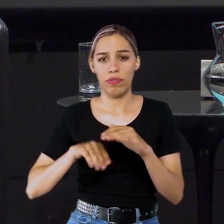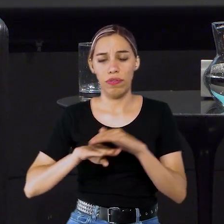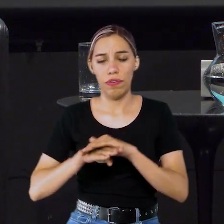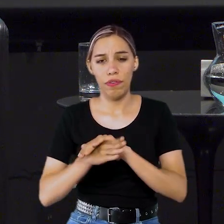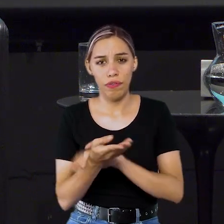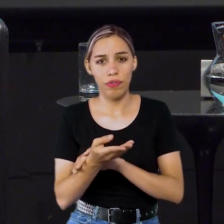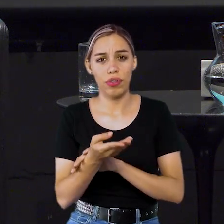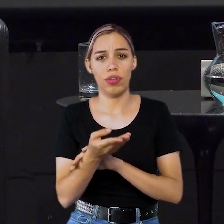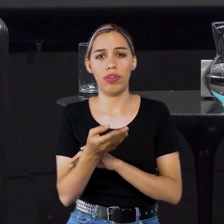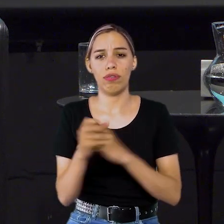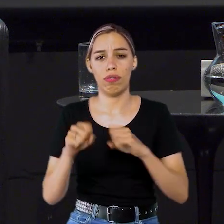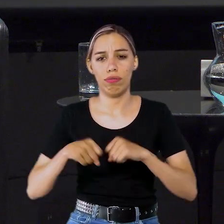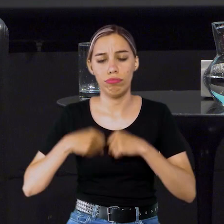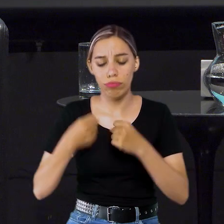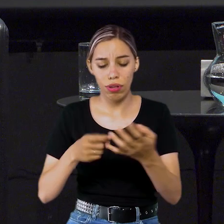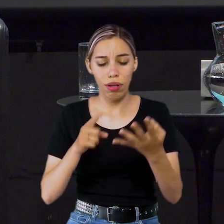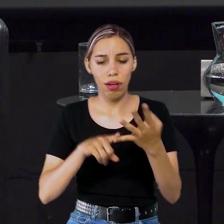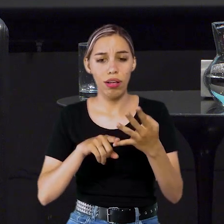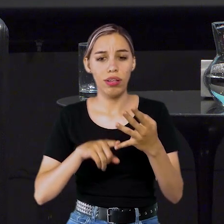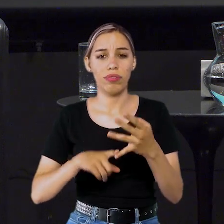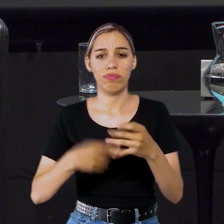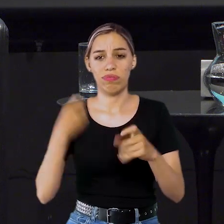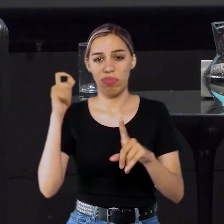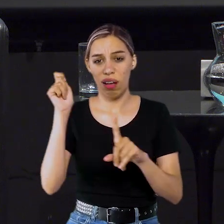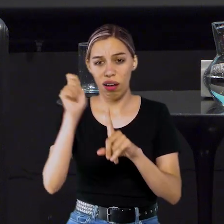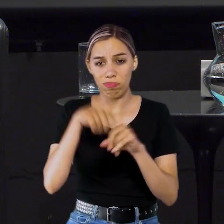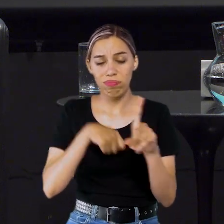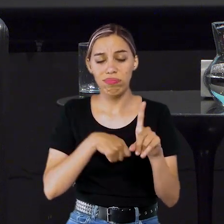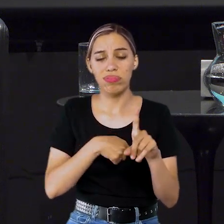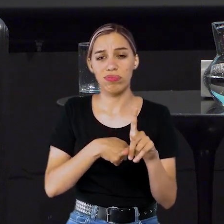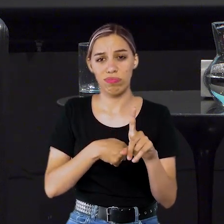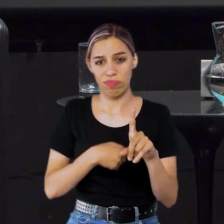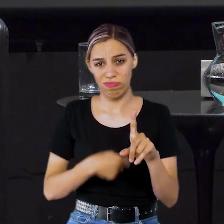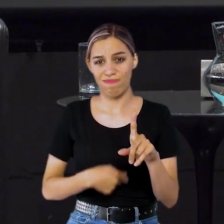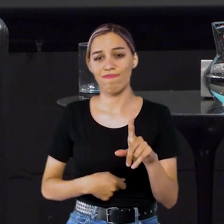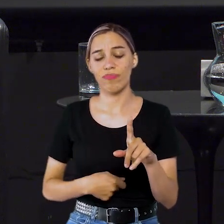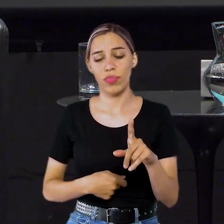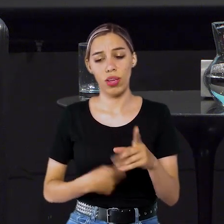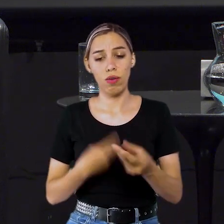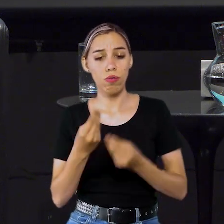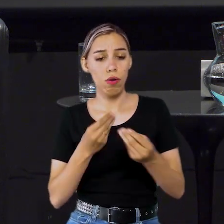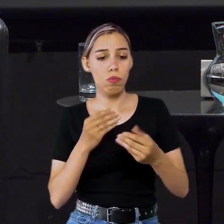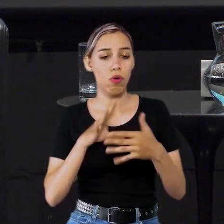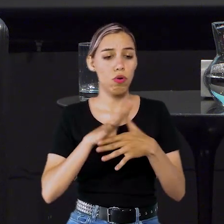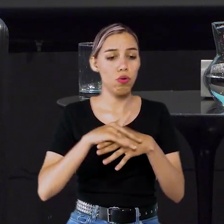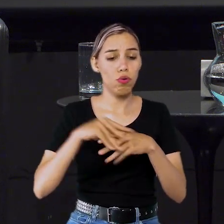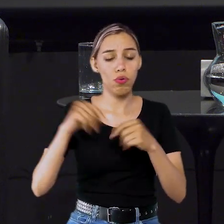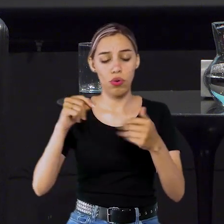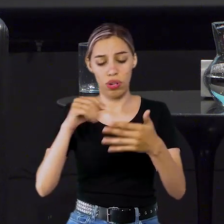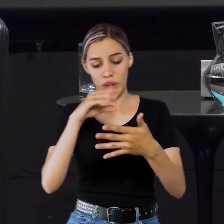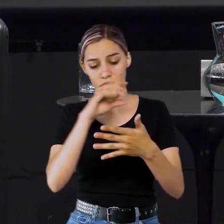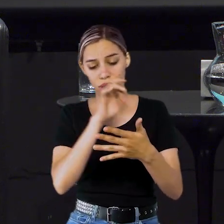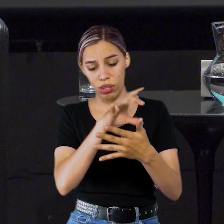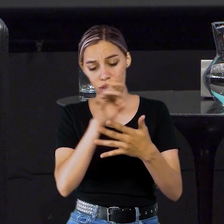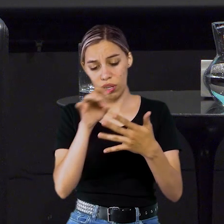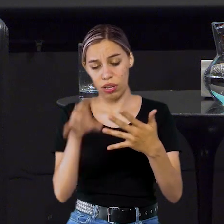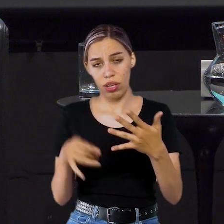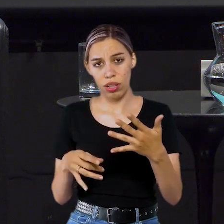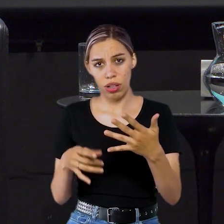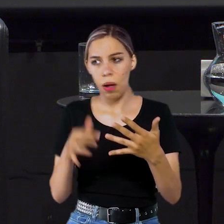estupro. Isso existe. E, para curar isso, as plantas são grandes aliadas